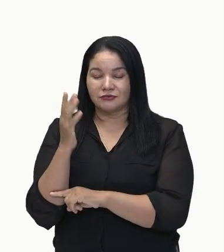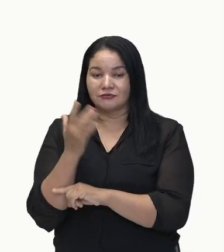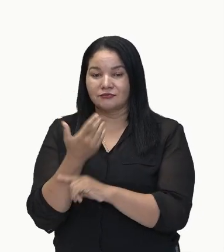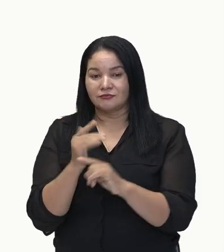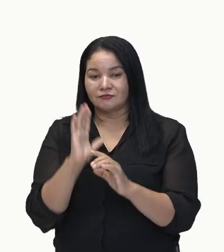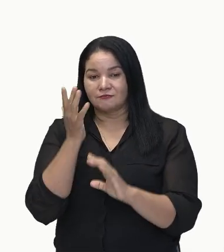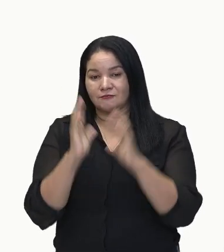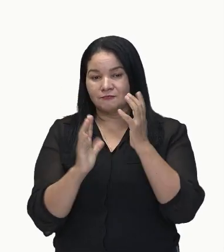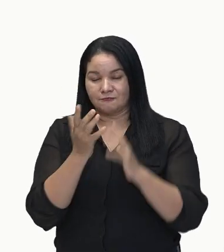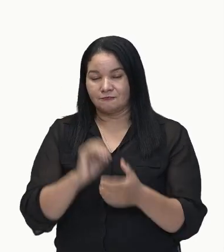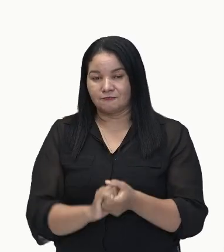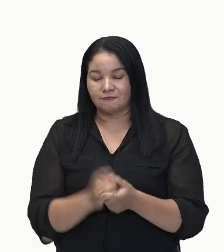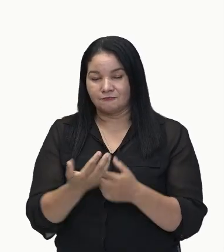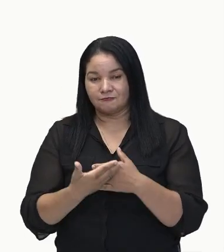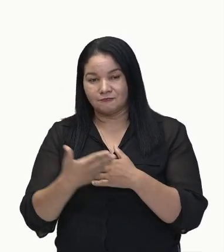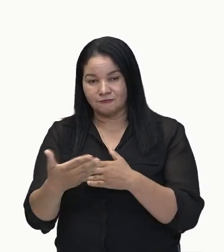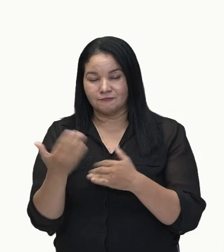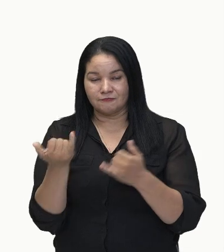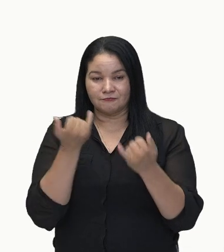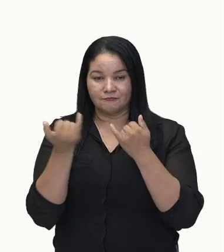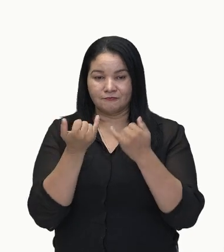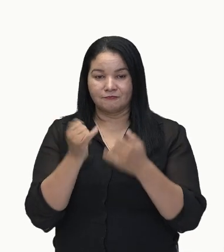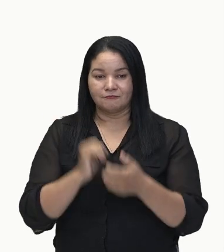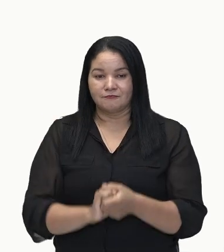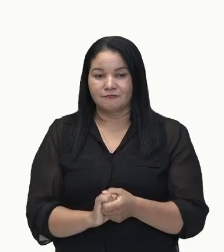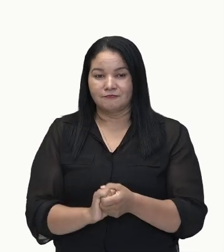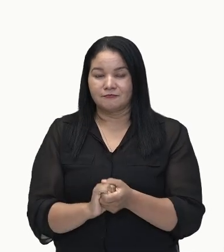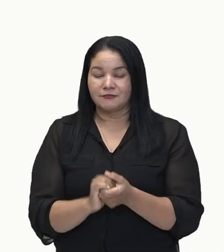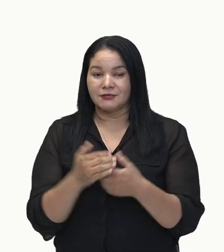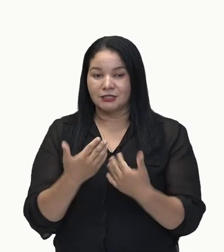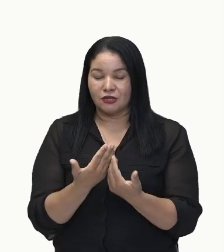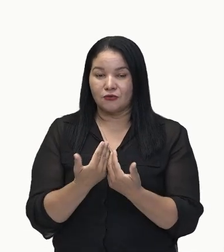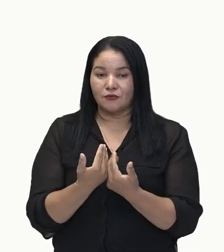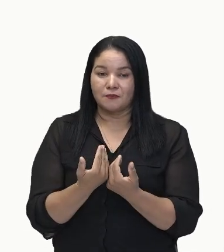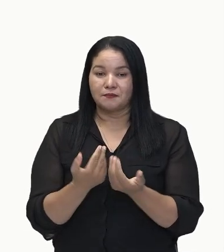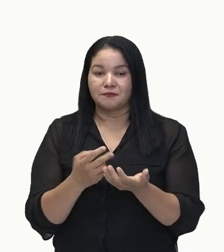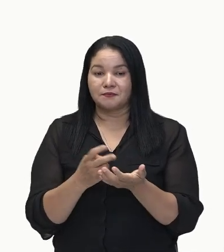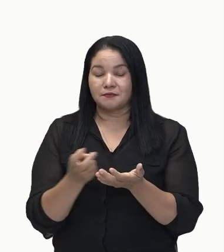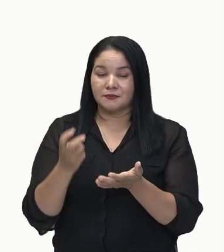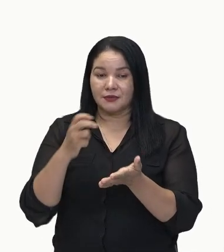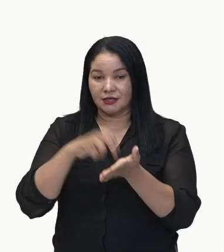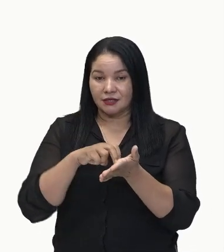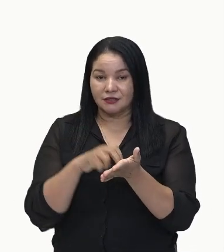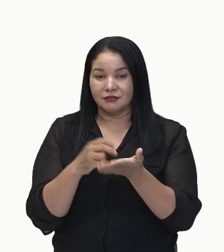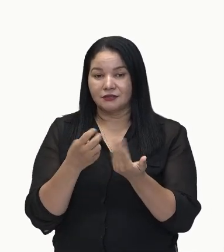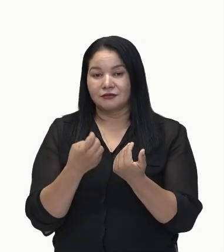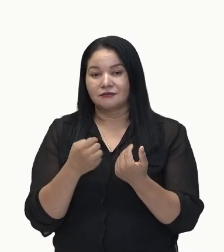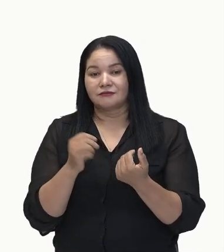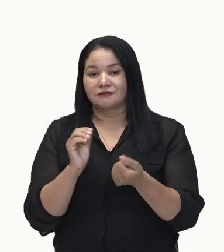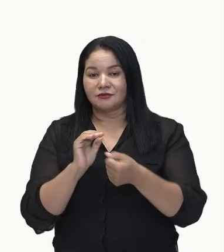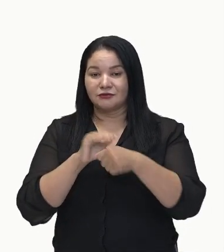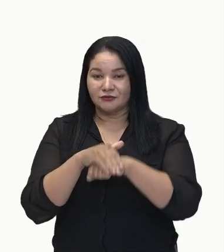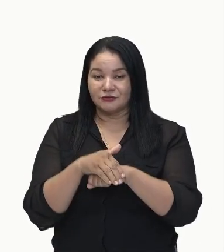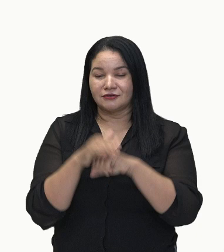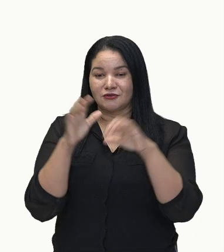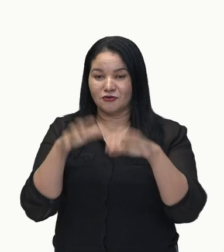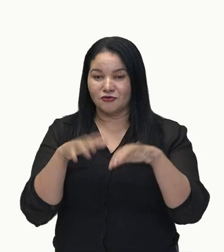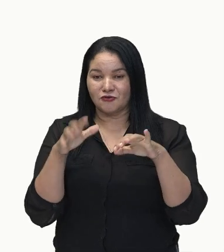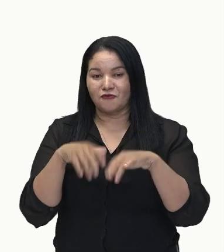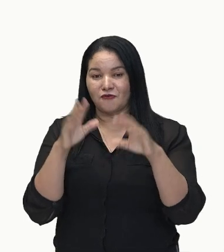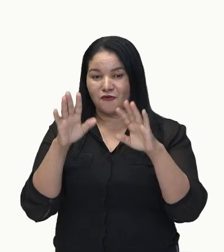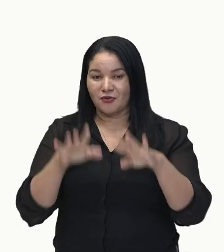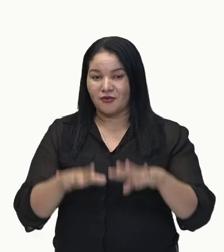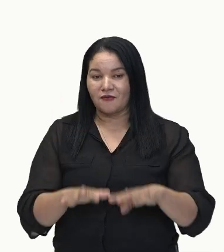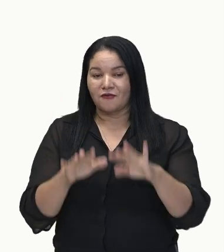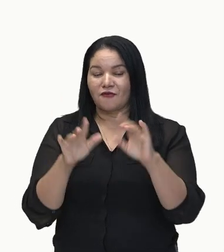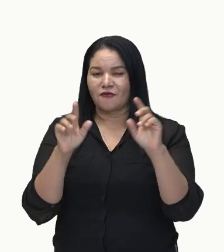Então, prosseguindo com mais informações. Então, amanheceu, anoiteceu, choveu, nevou, ventou, trovejou, são